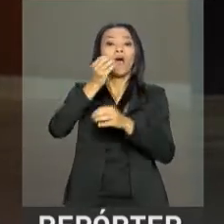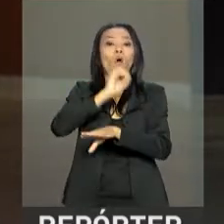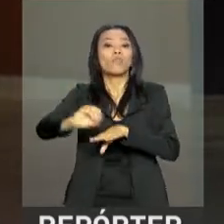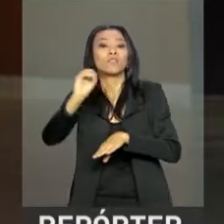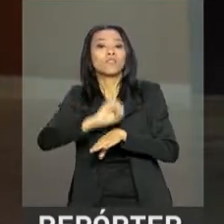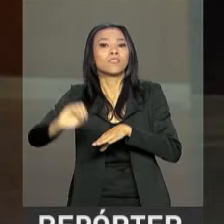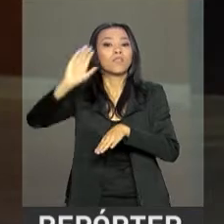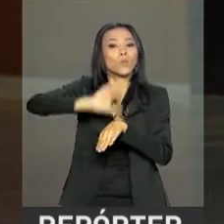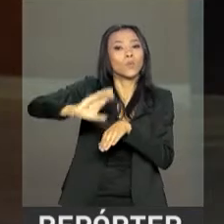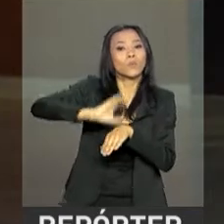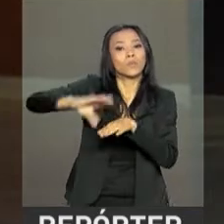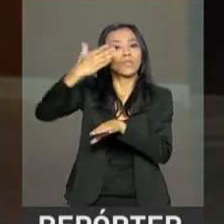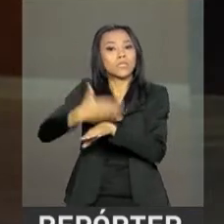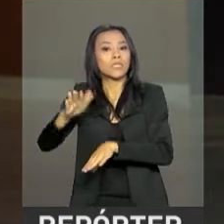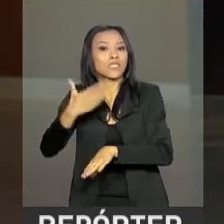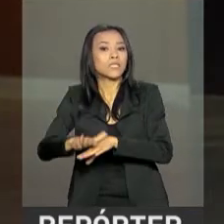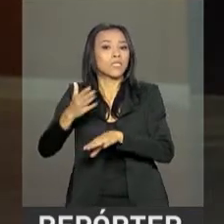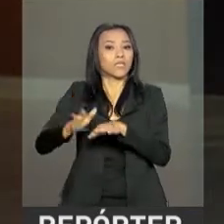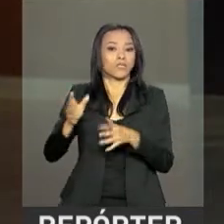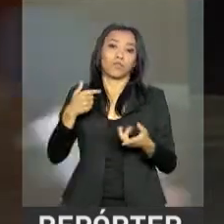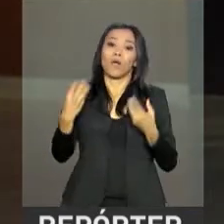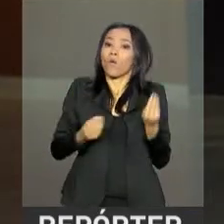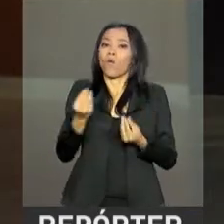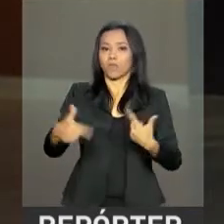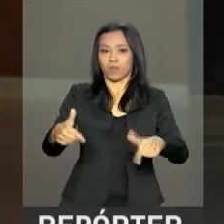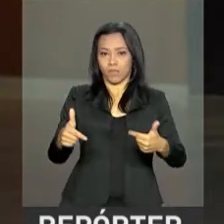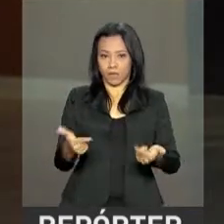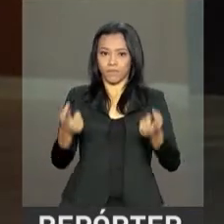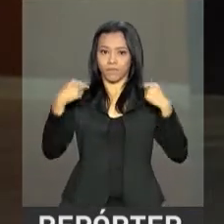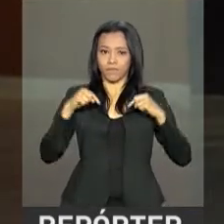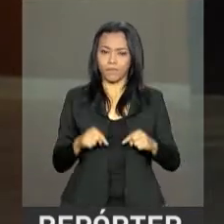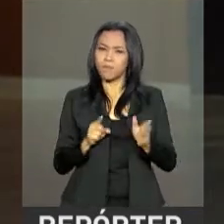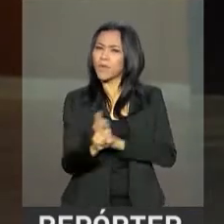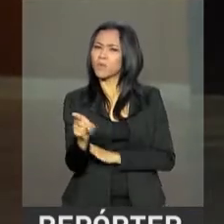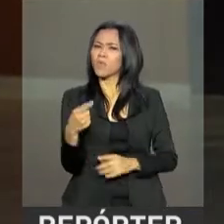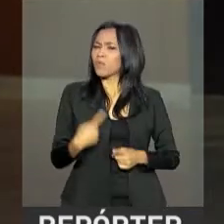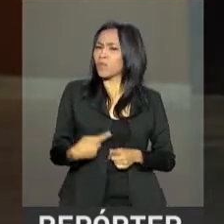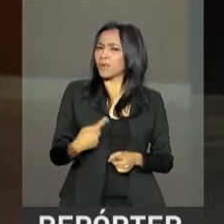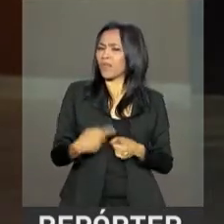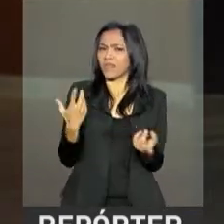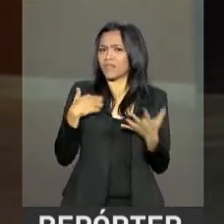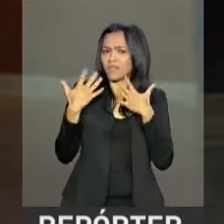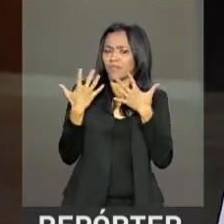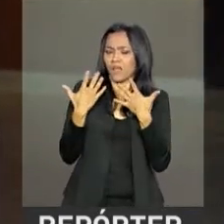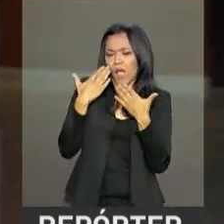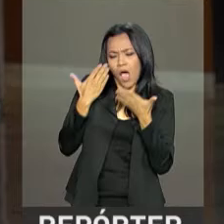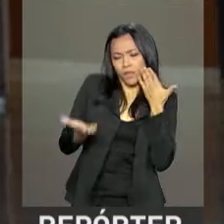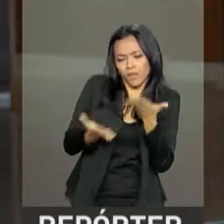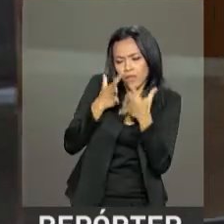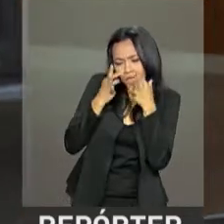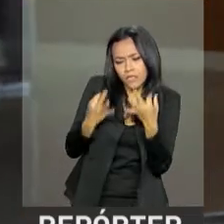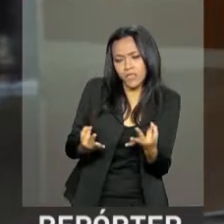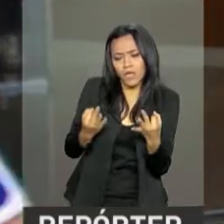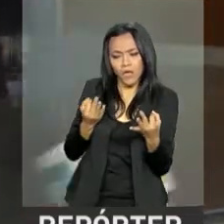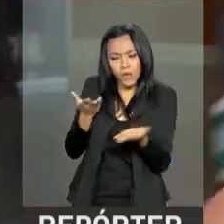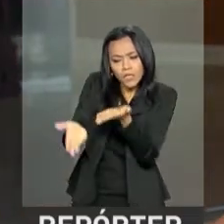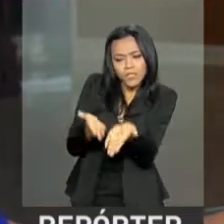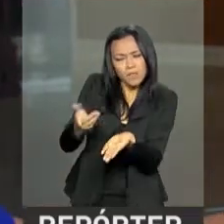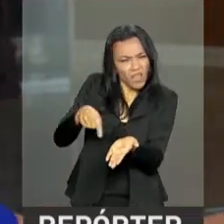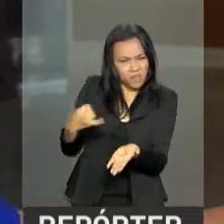de capacitação aos trabalhadores do suas gabriela porque que esse atendimento personalizado esse olhar diferenciado é